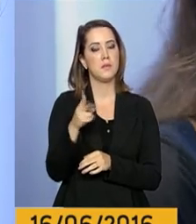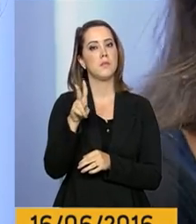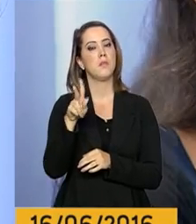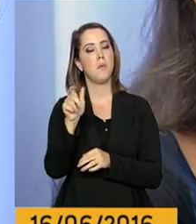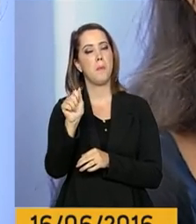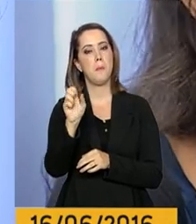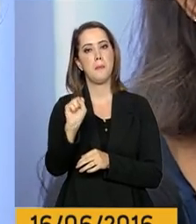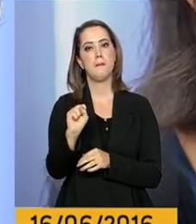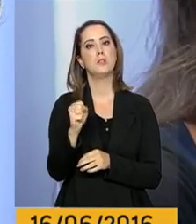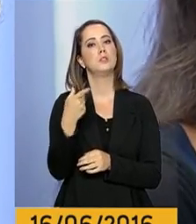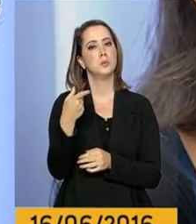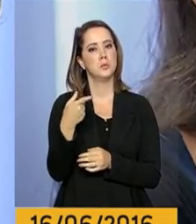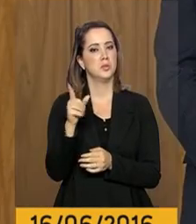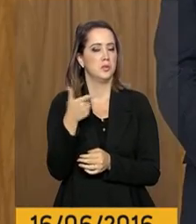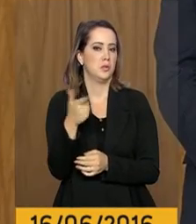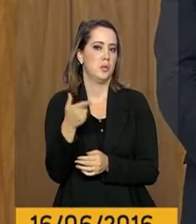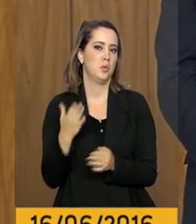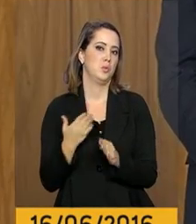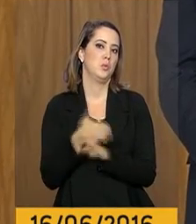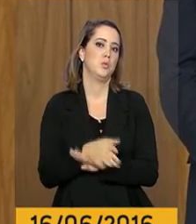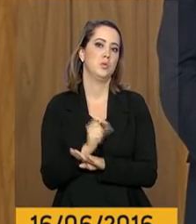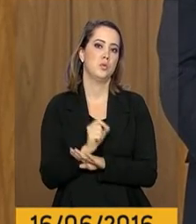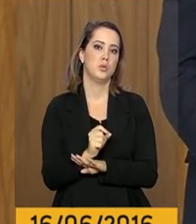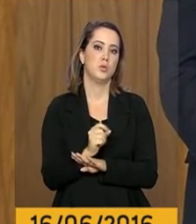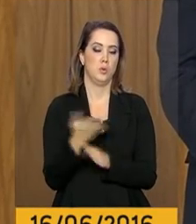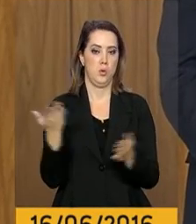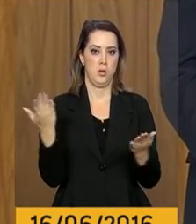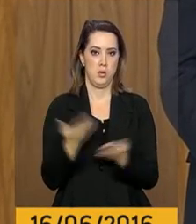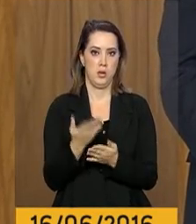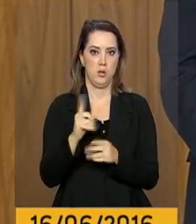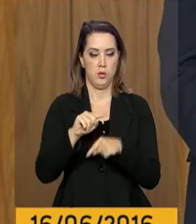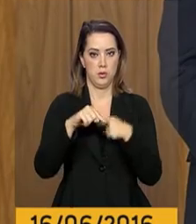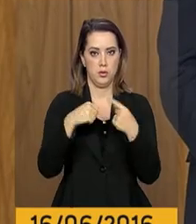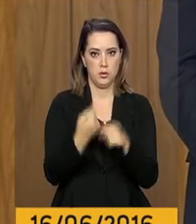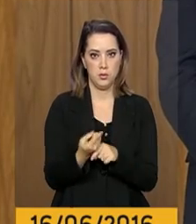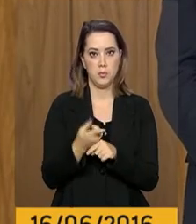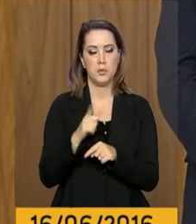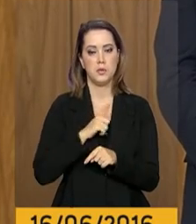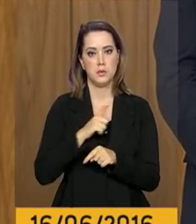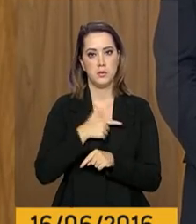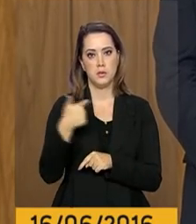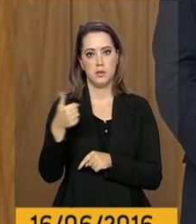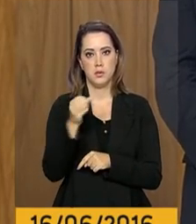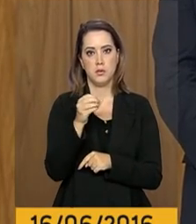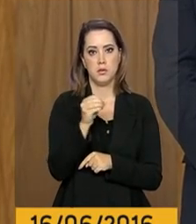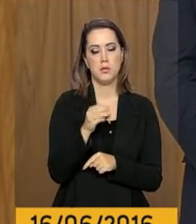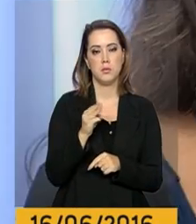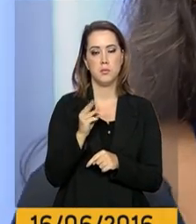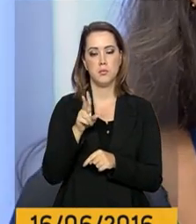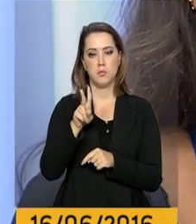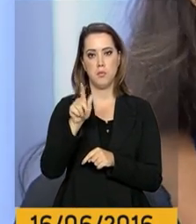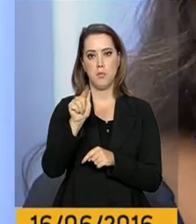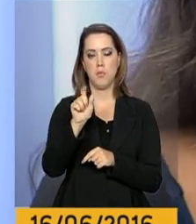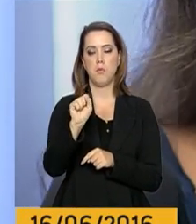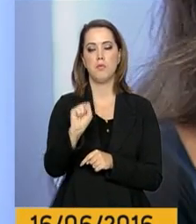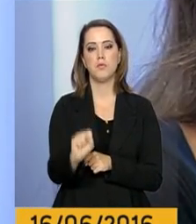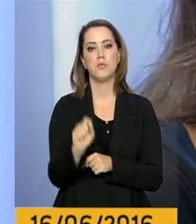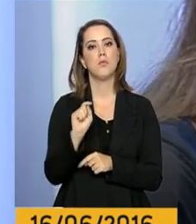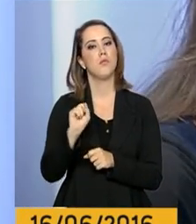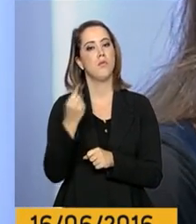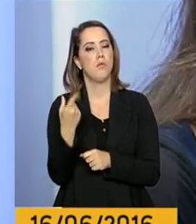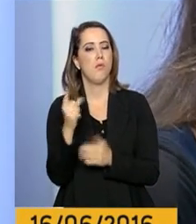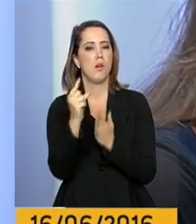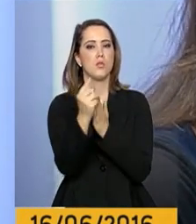que essas 100 mil vagas seriam reofertadas agora. O senhor tem um plano em relação a essas outras vagas ou elas foram reduzidas